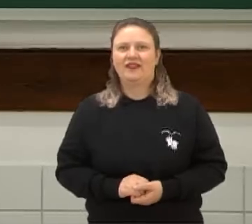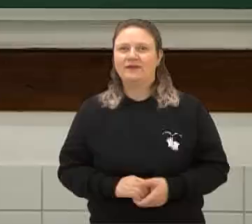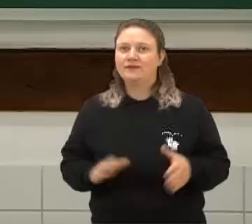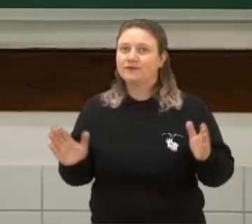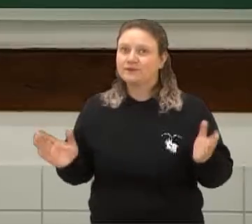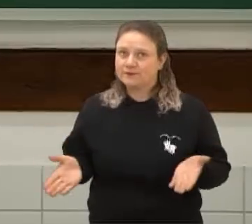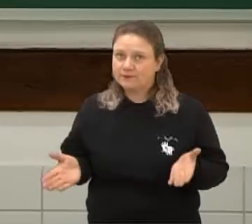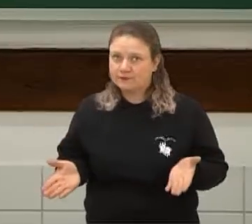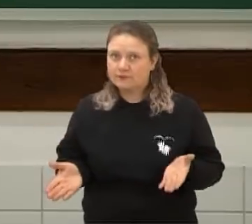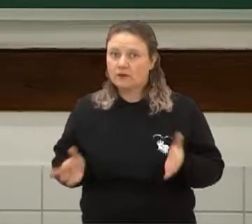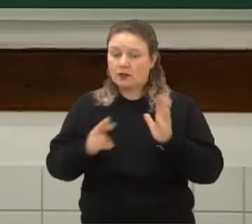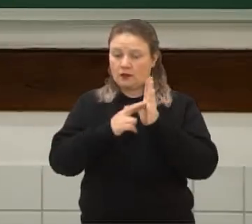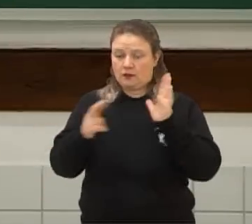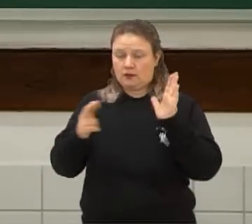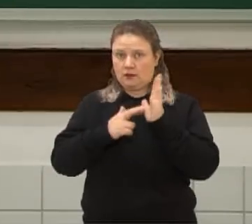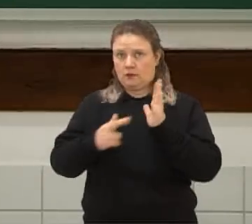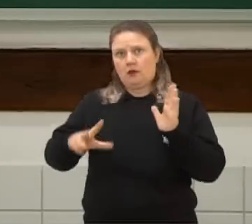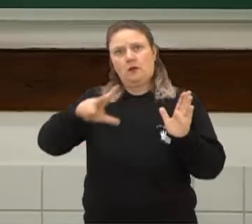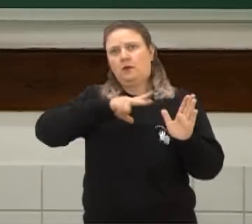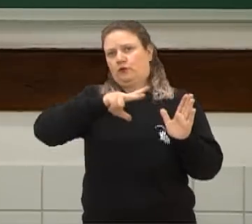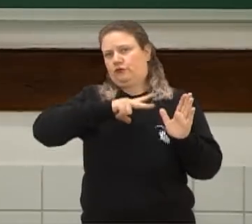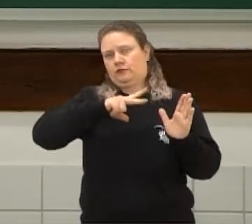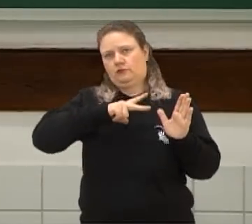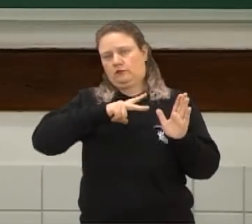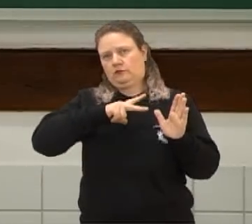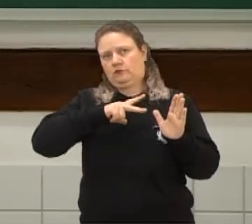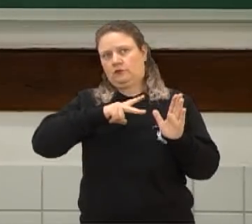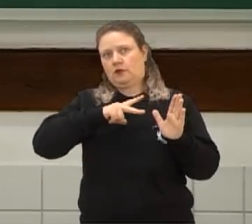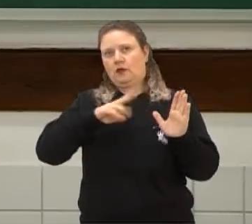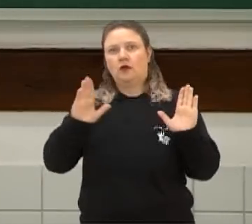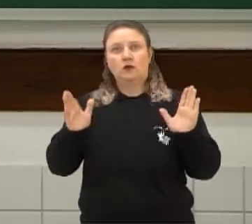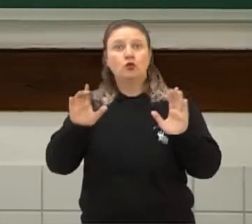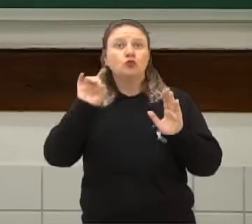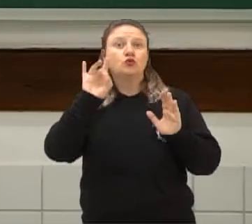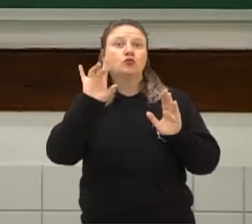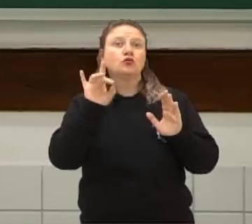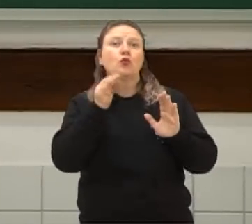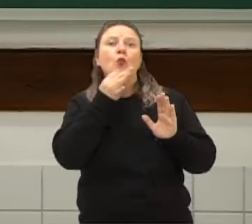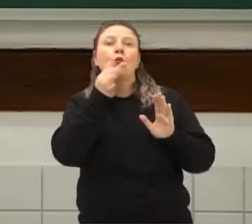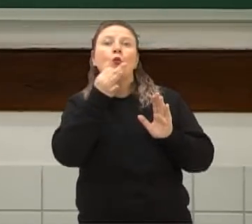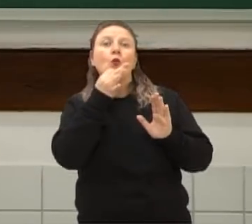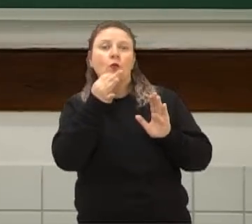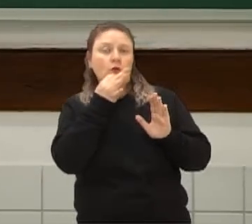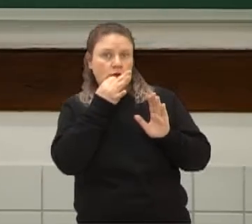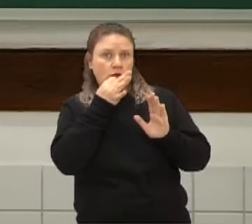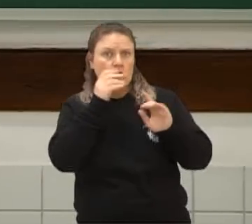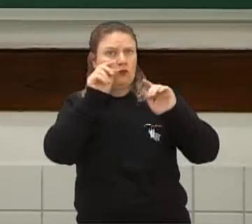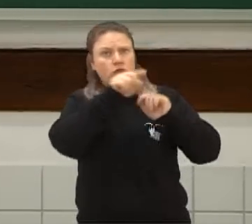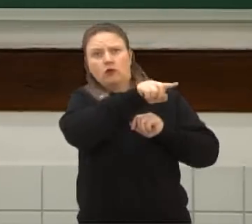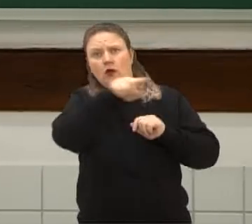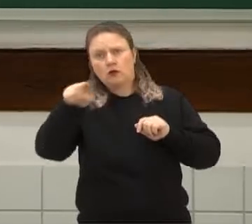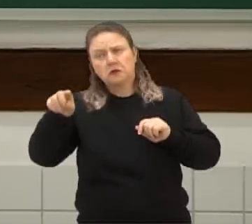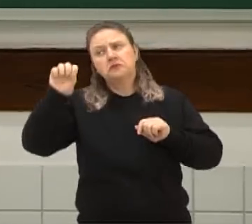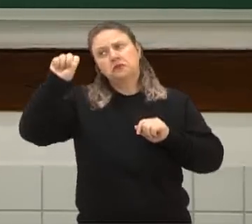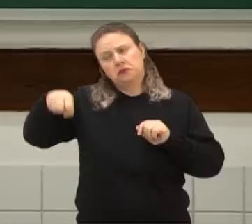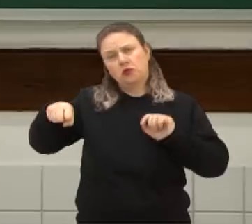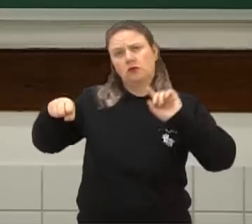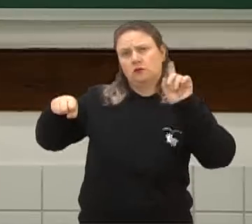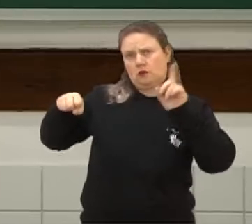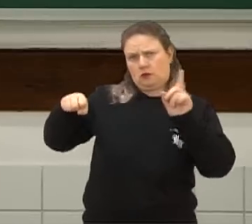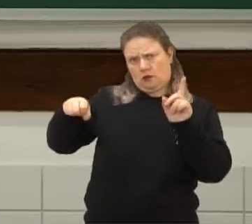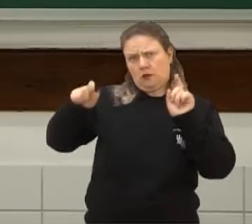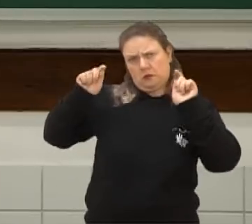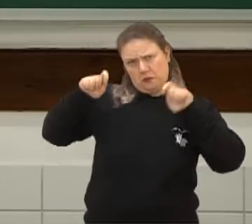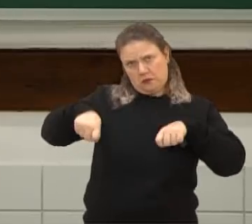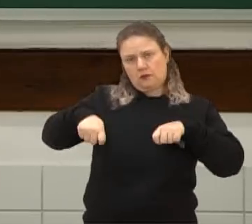Bom, gente, essas respostas são pessoais, então eu vou colocar aqui duas opções de resposta. Você pode ter respondido sim ou não, e aí você